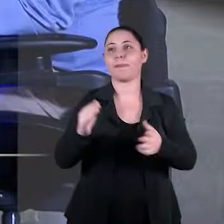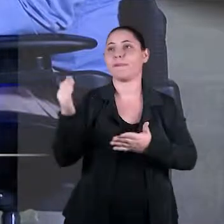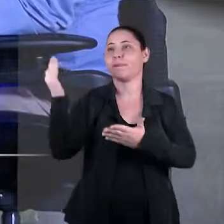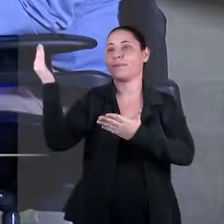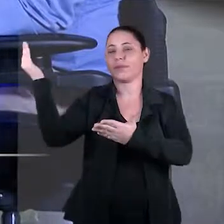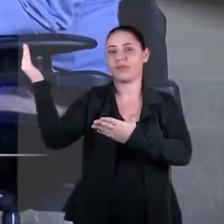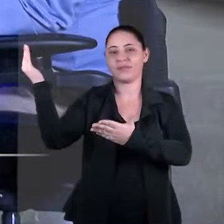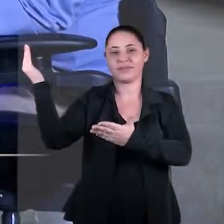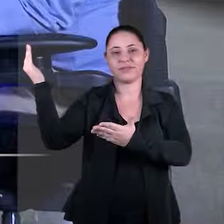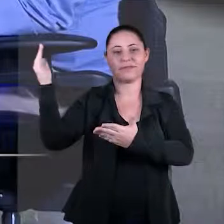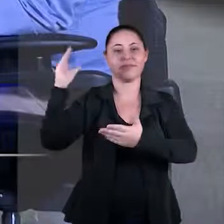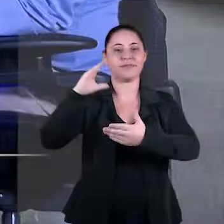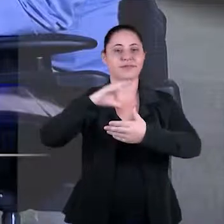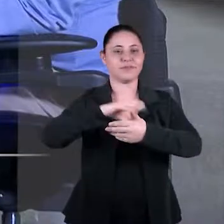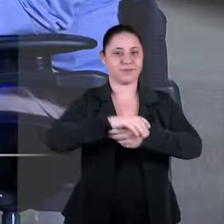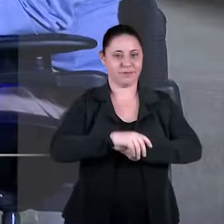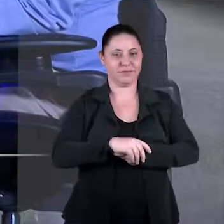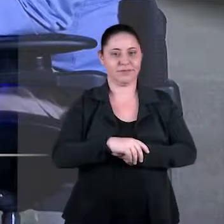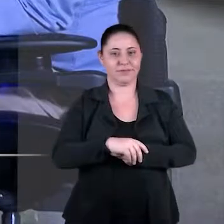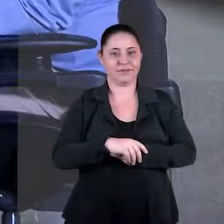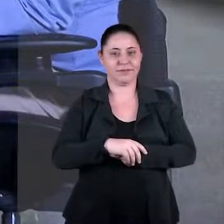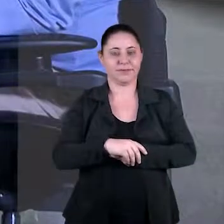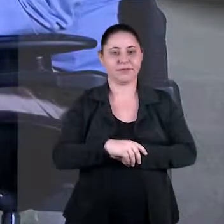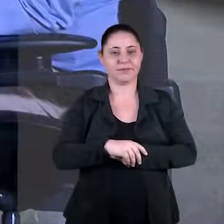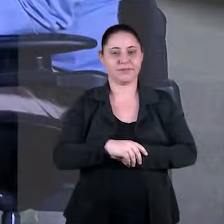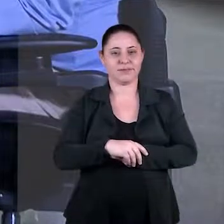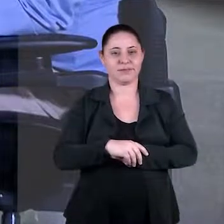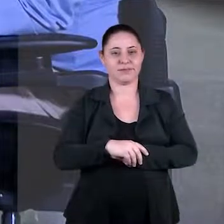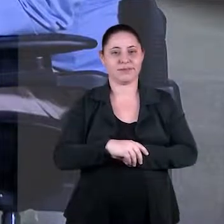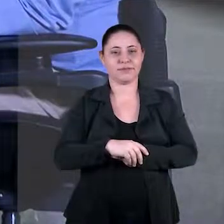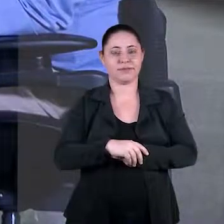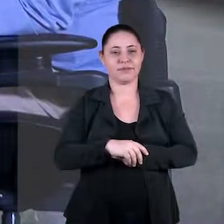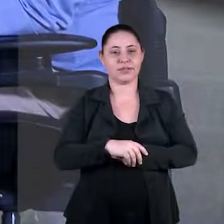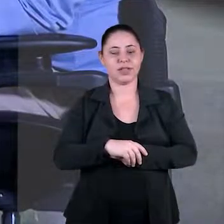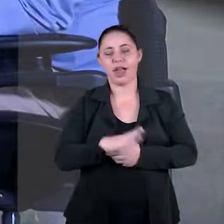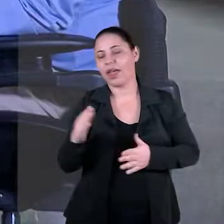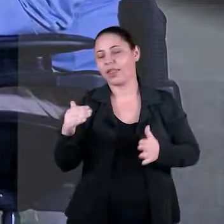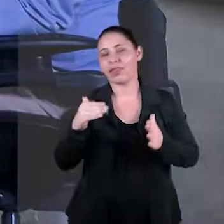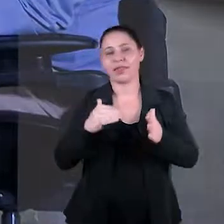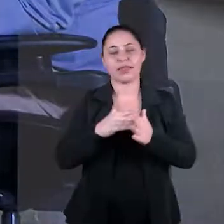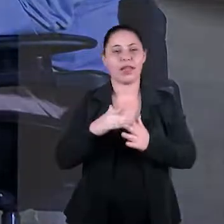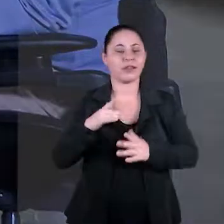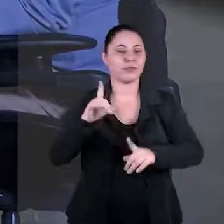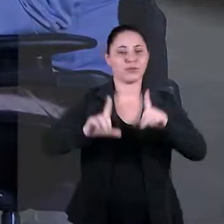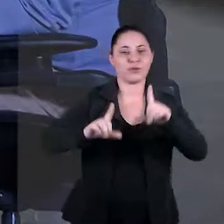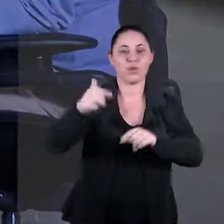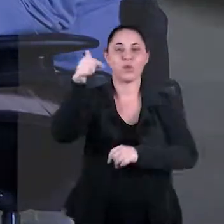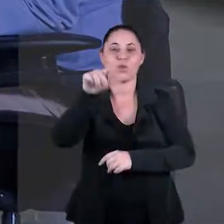producaltv@l.ms.gov.br. Até o próximo programa.